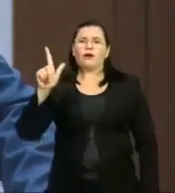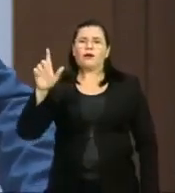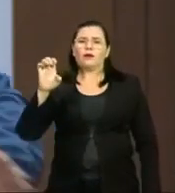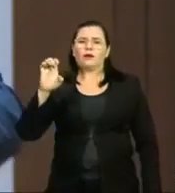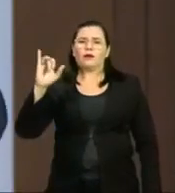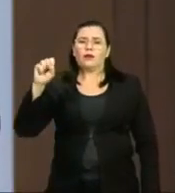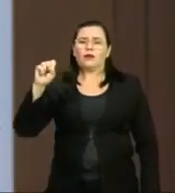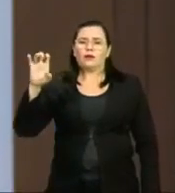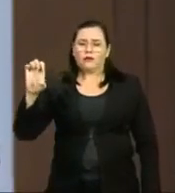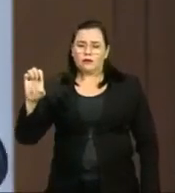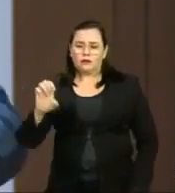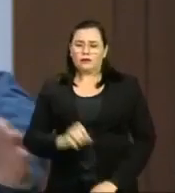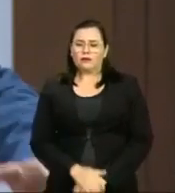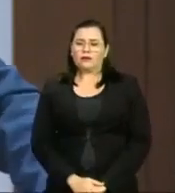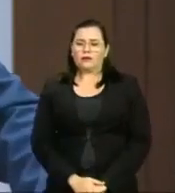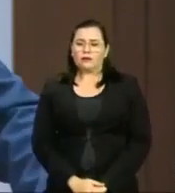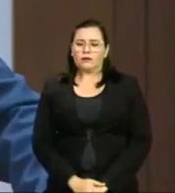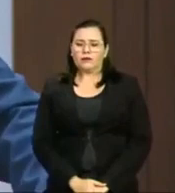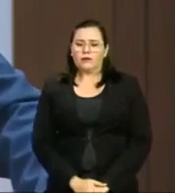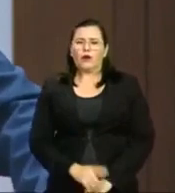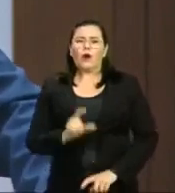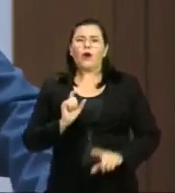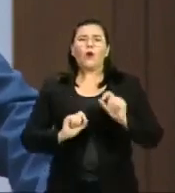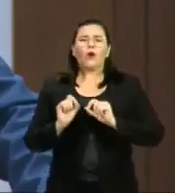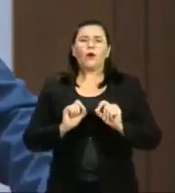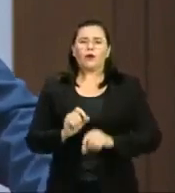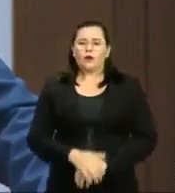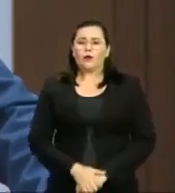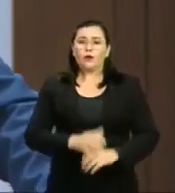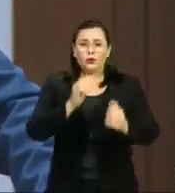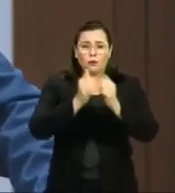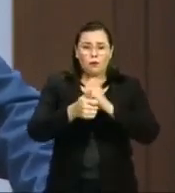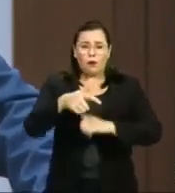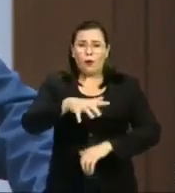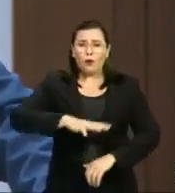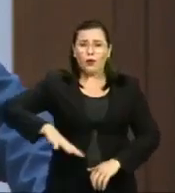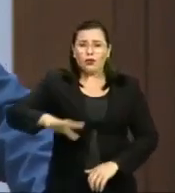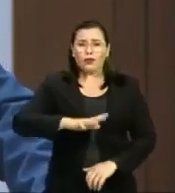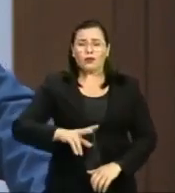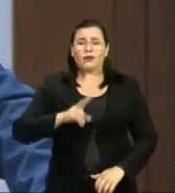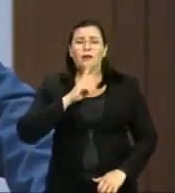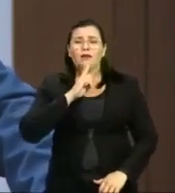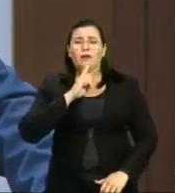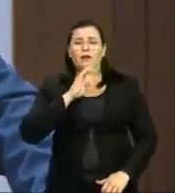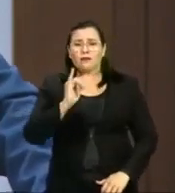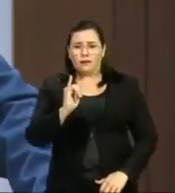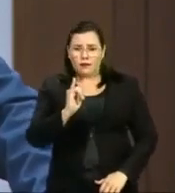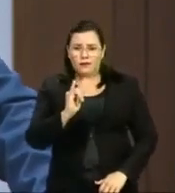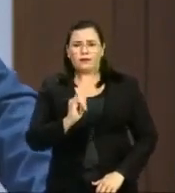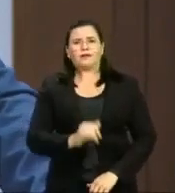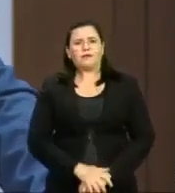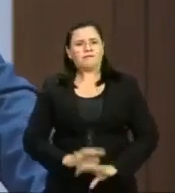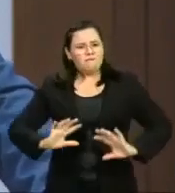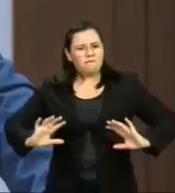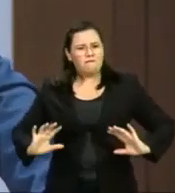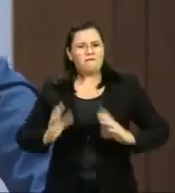Vianenses. Uma grande festa do esporte em Viana,